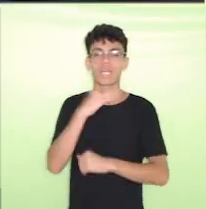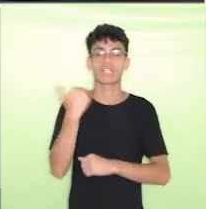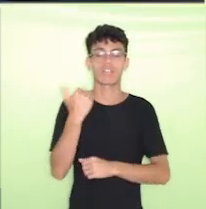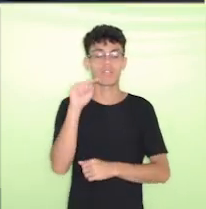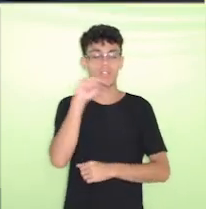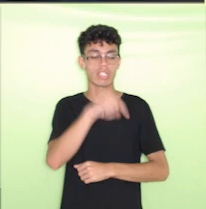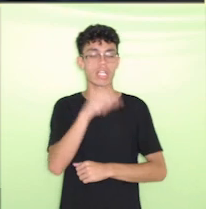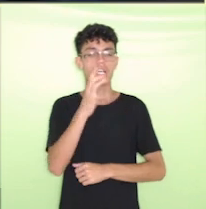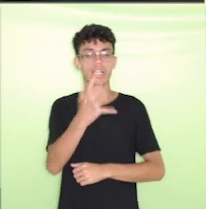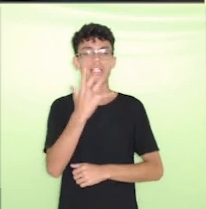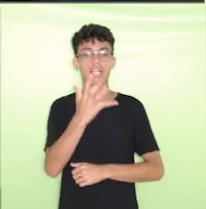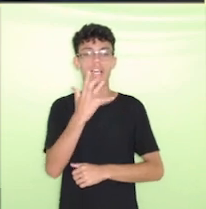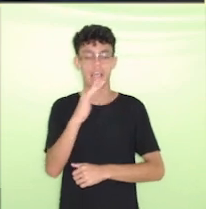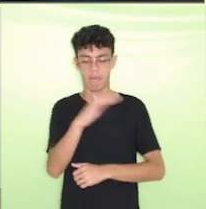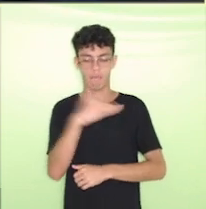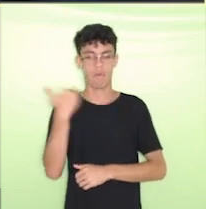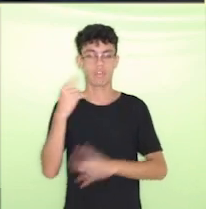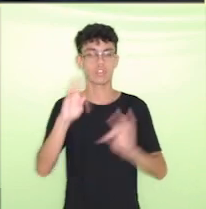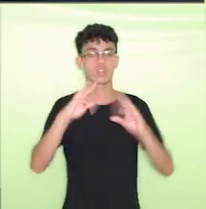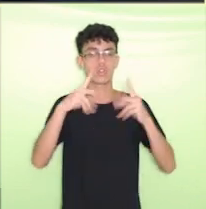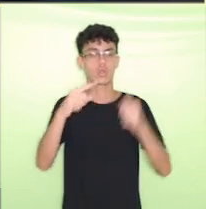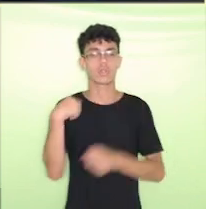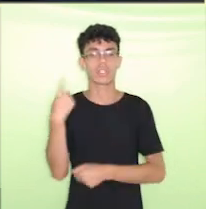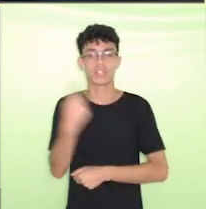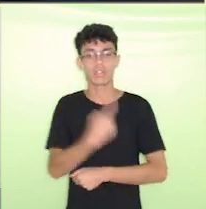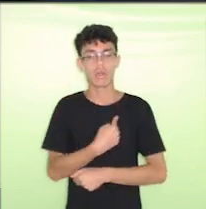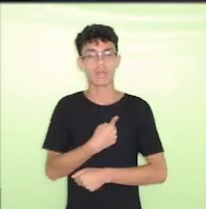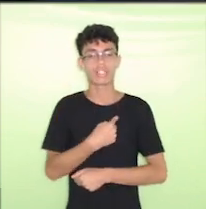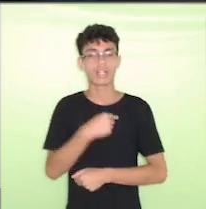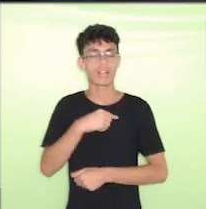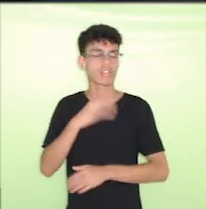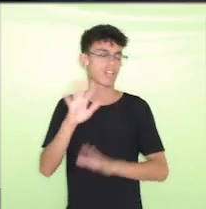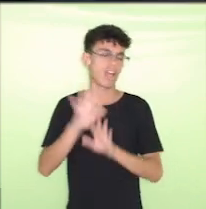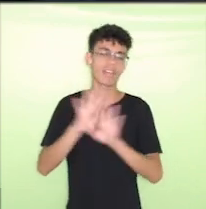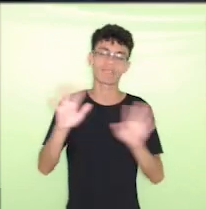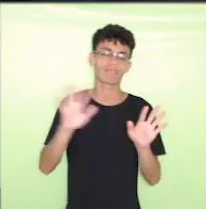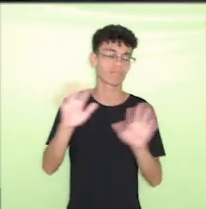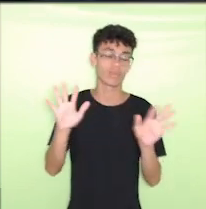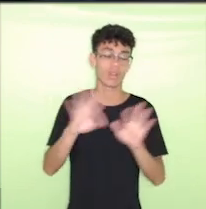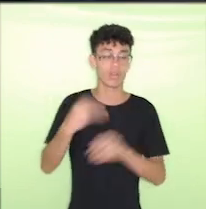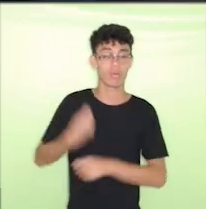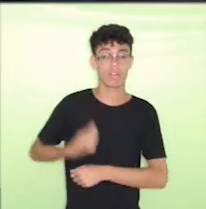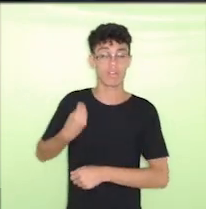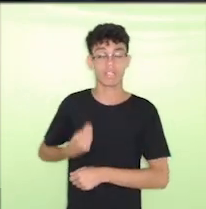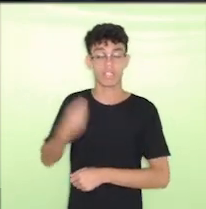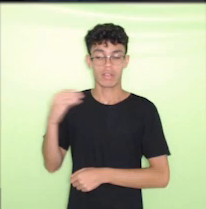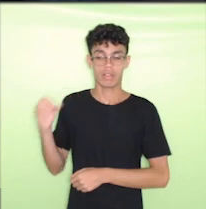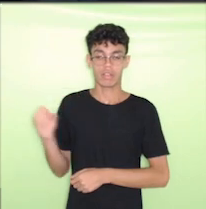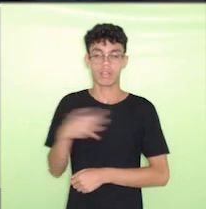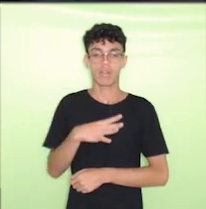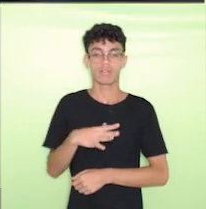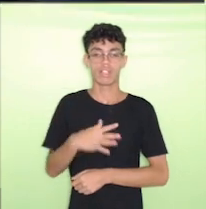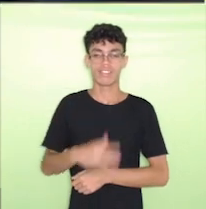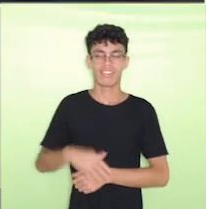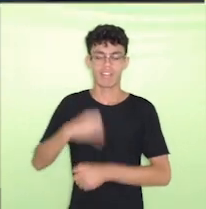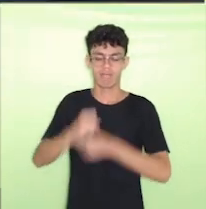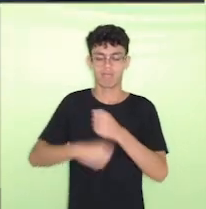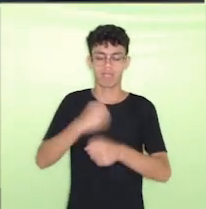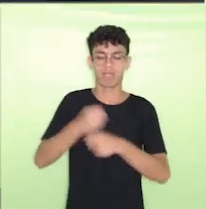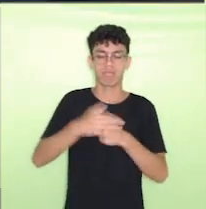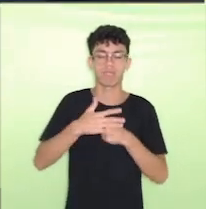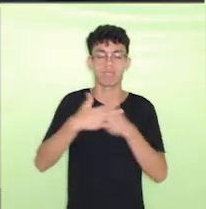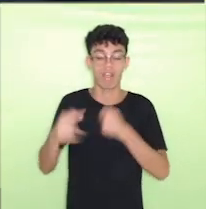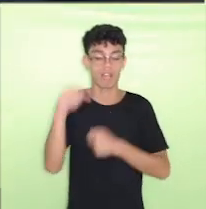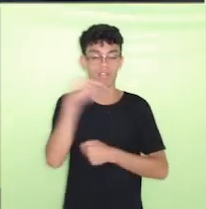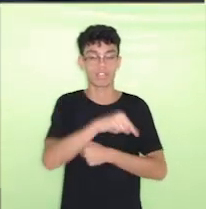que você pretende? A morte de todas nós? Pelo contrário, uma vida nova. Isso levaria anos, você